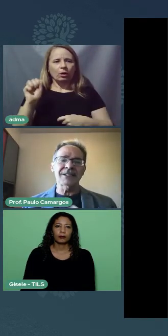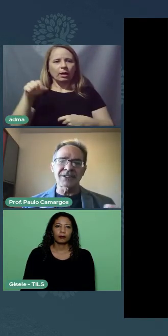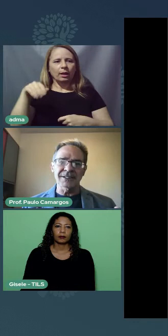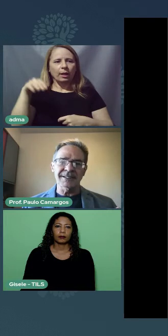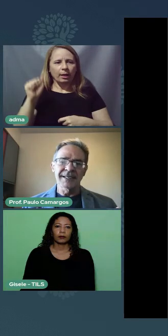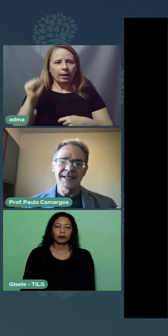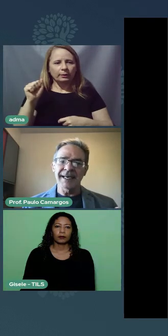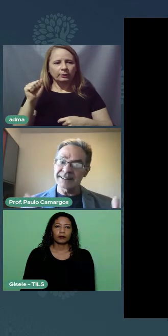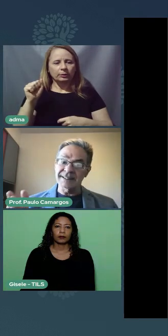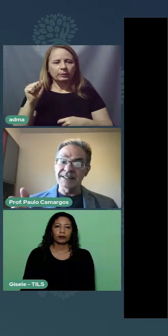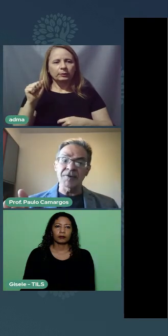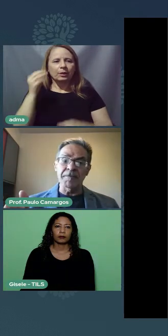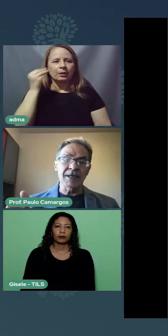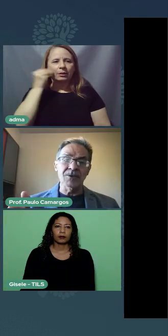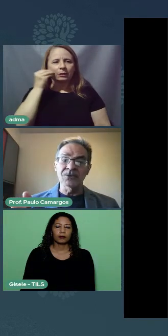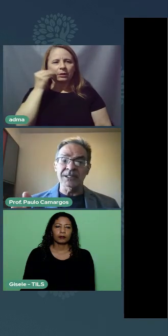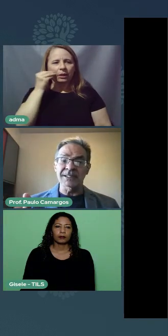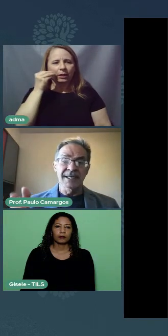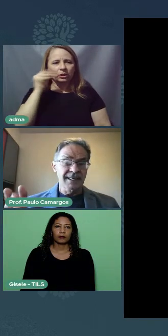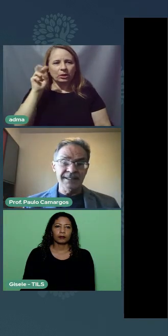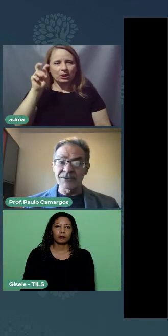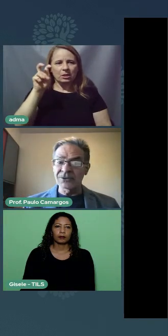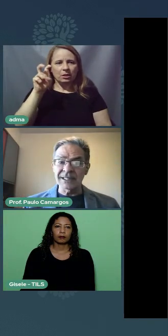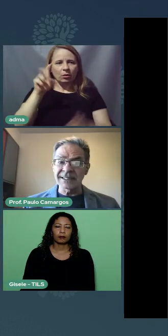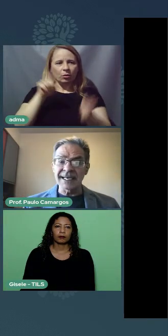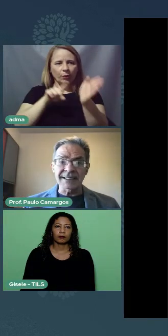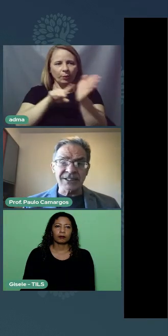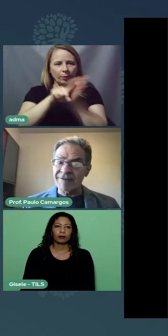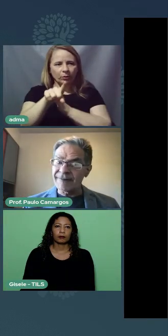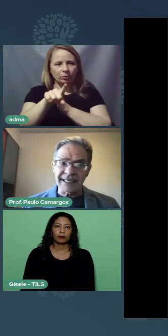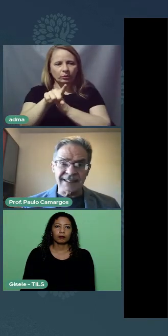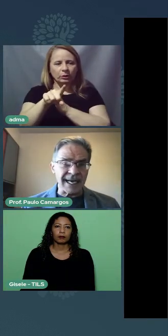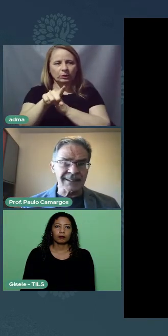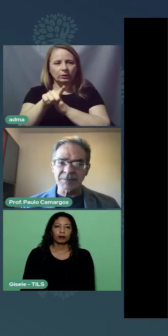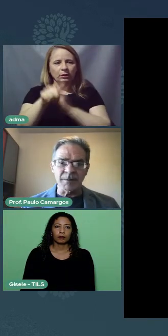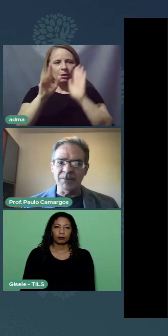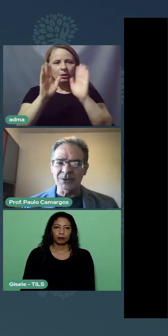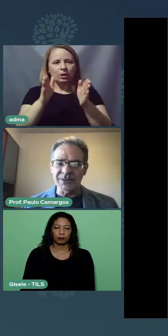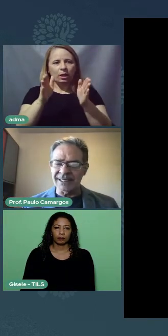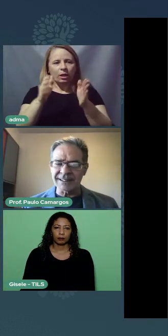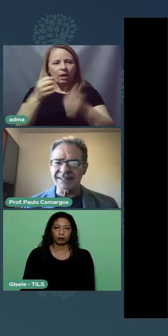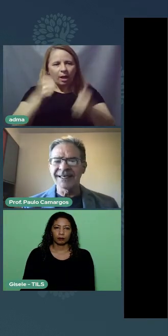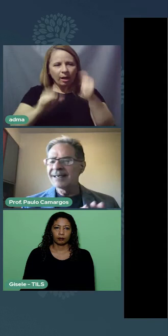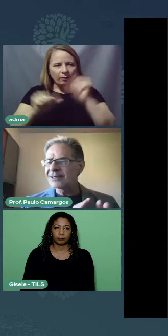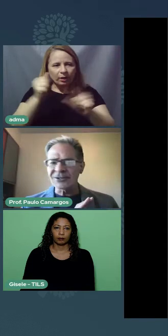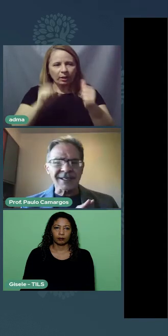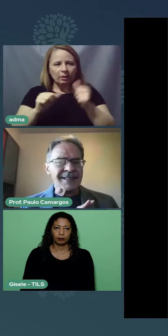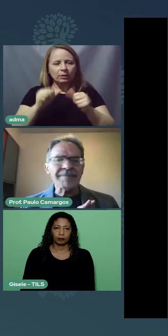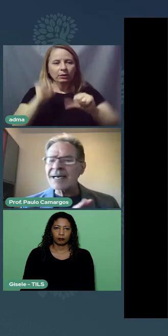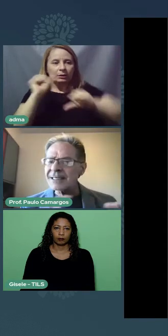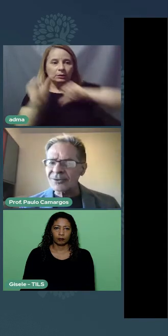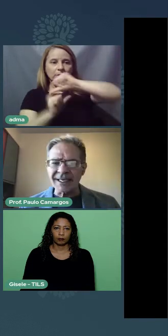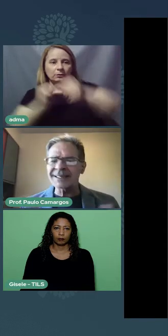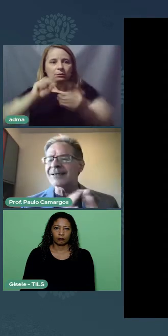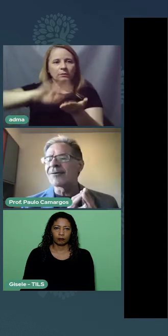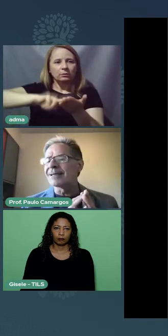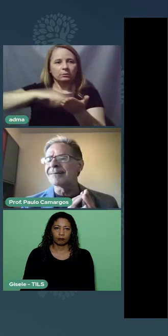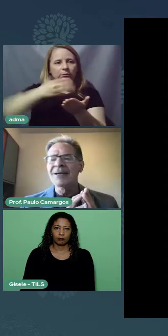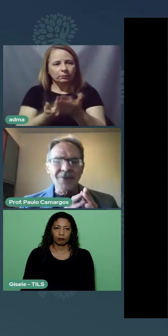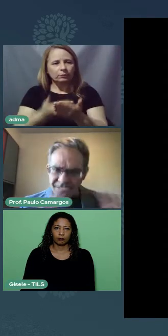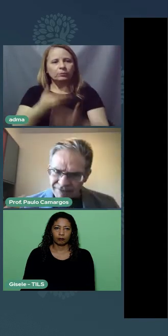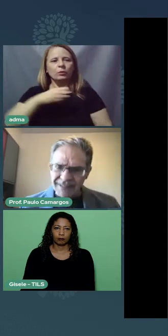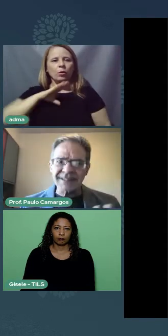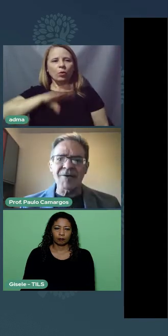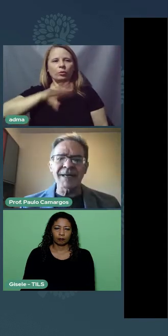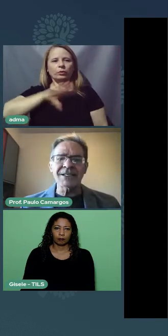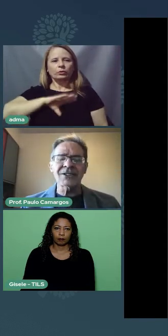São testes, essas 5 perguntas, são todas elas já validadas por português. Isso já está mais do que